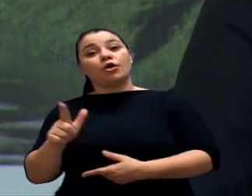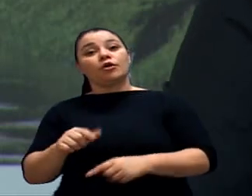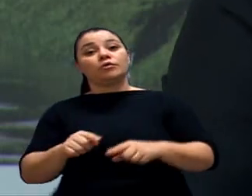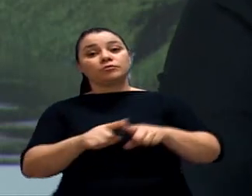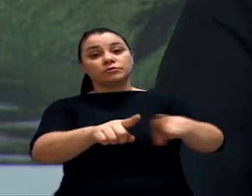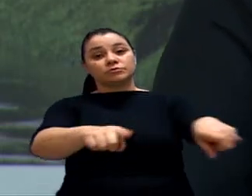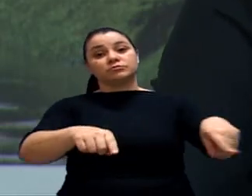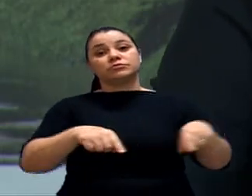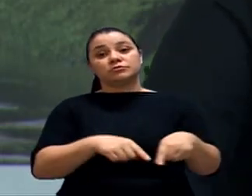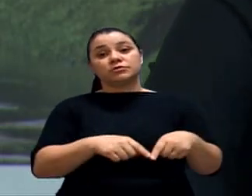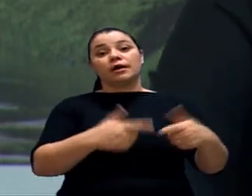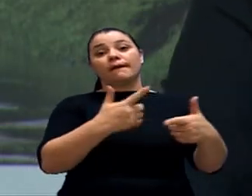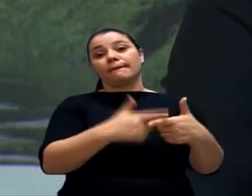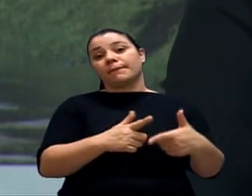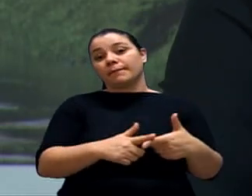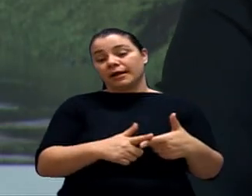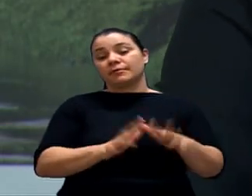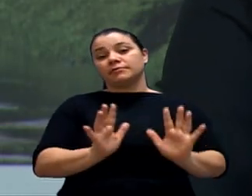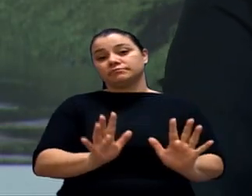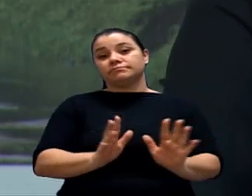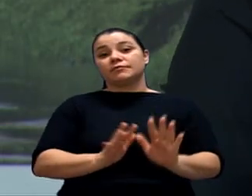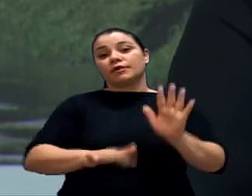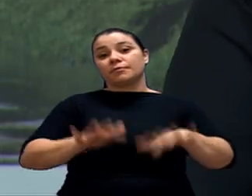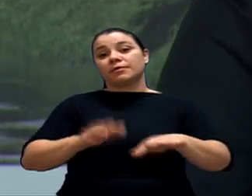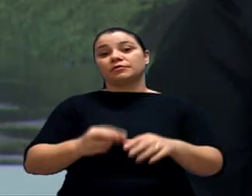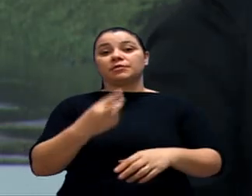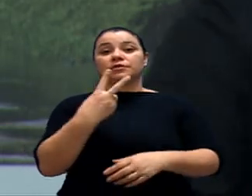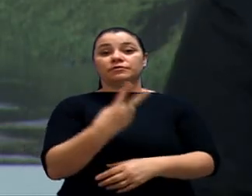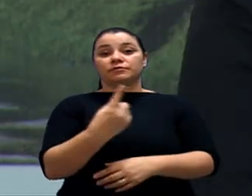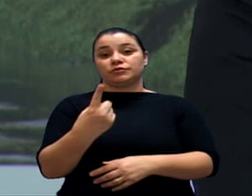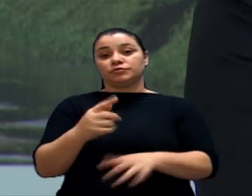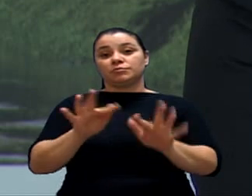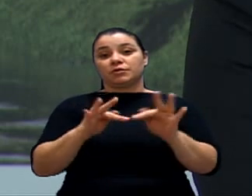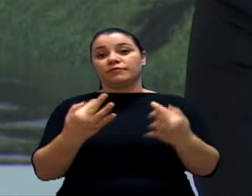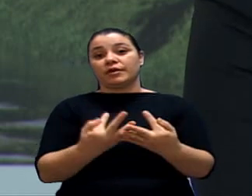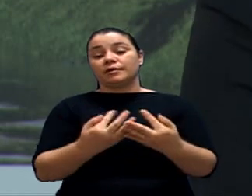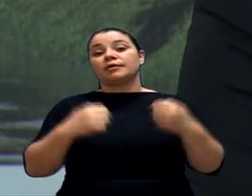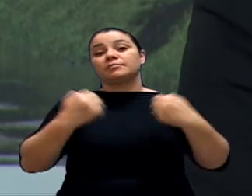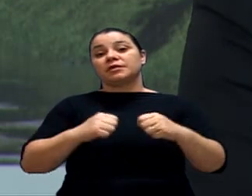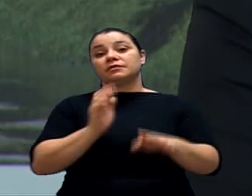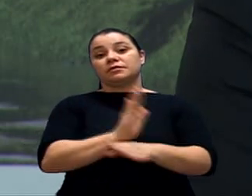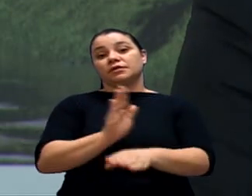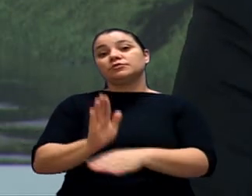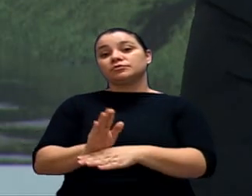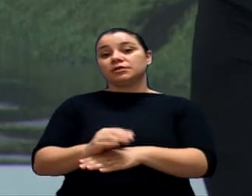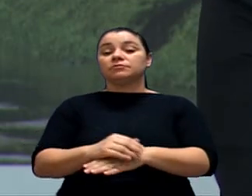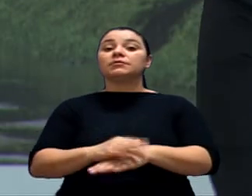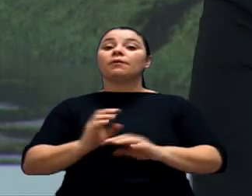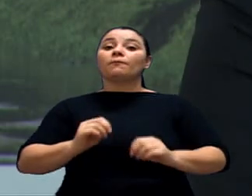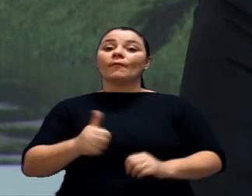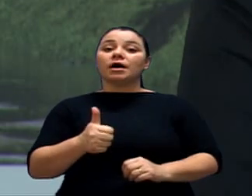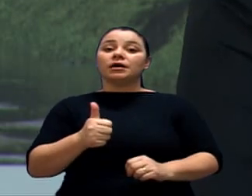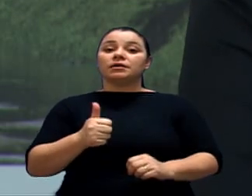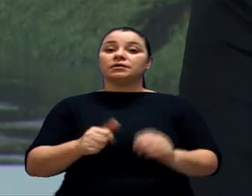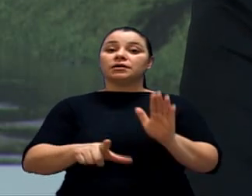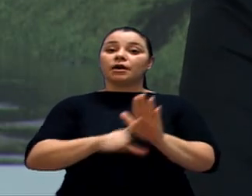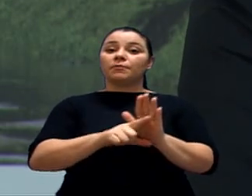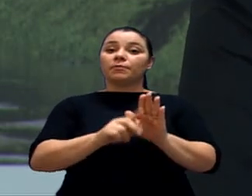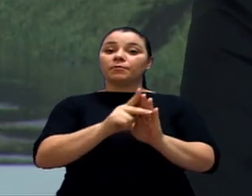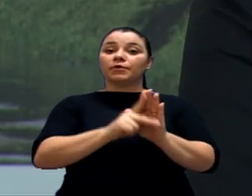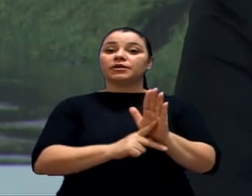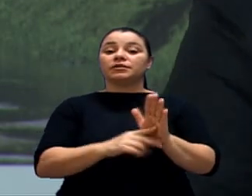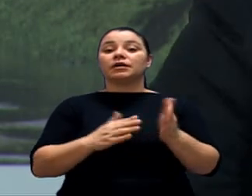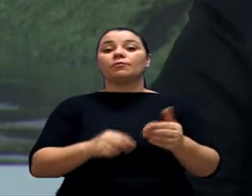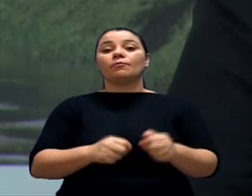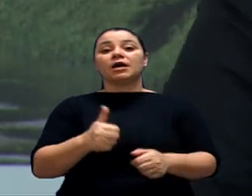também houve um problema. Então, são agora, no total, 21 famílias que vão ser regularizadas, está finalizando o processo, né? A gente está passando